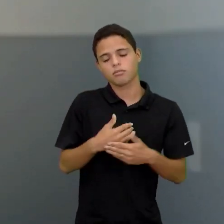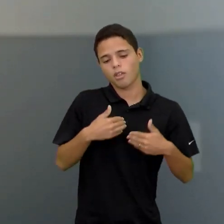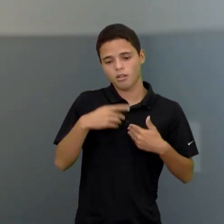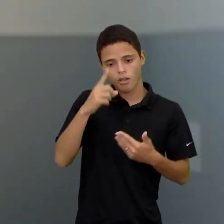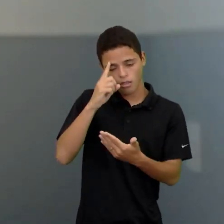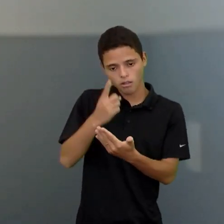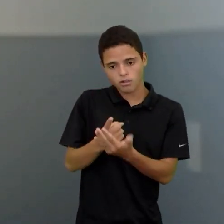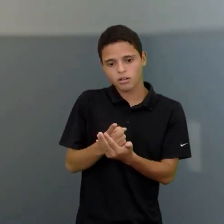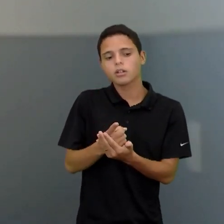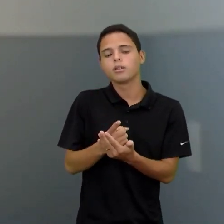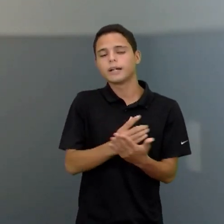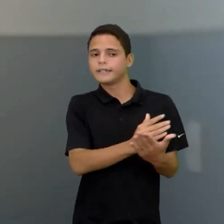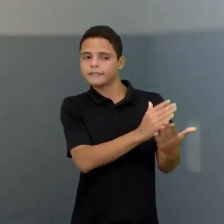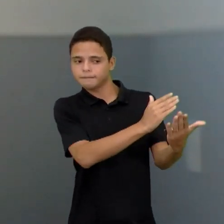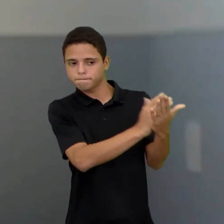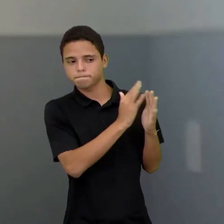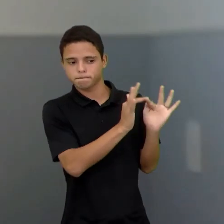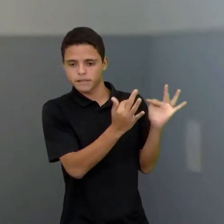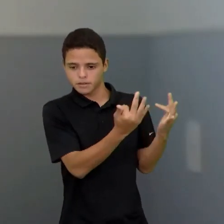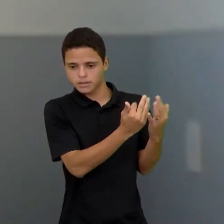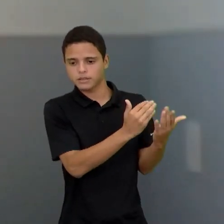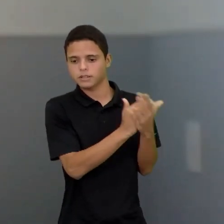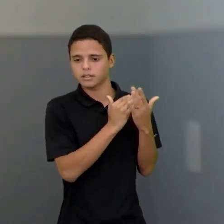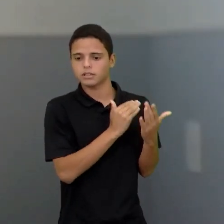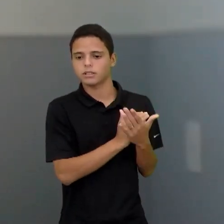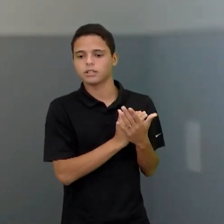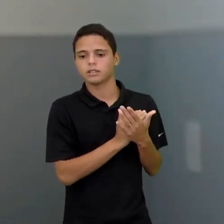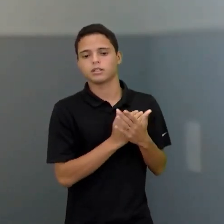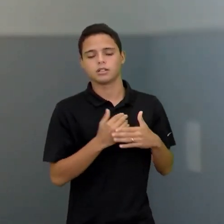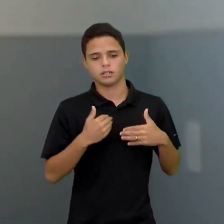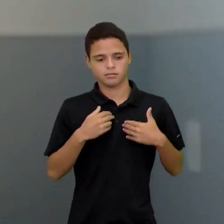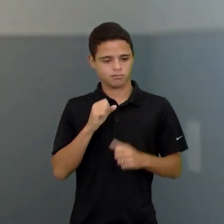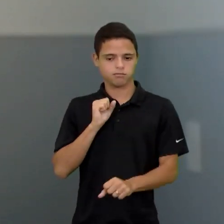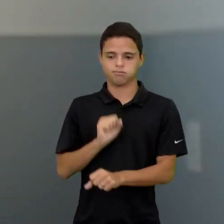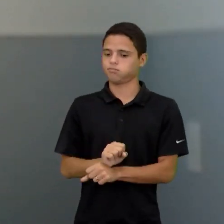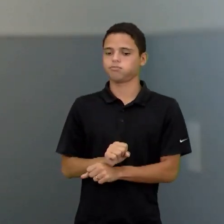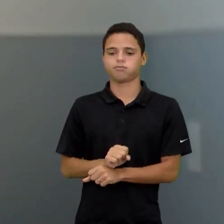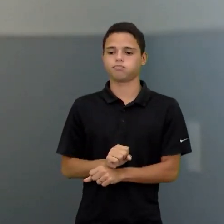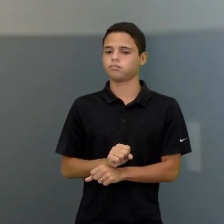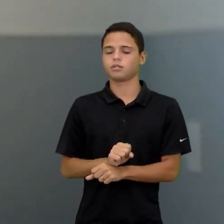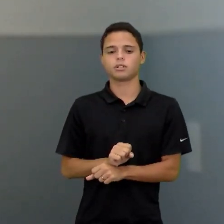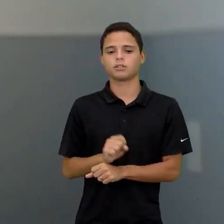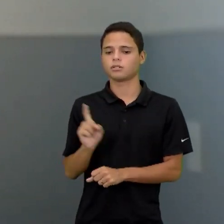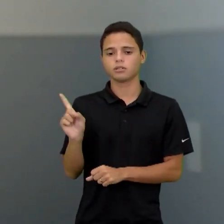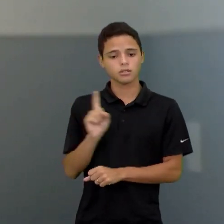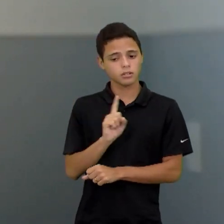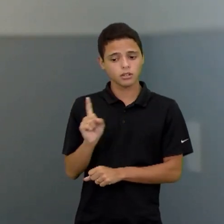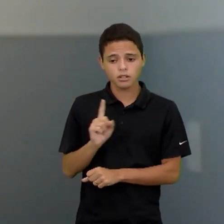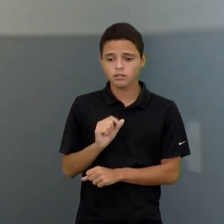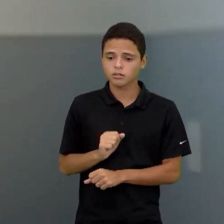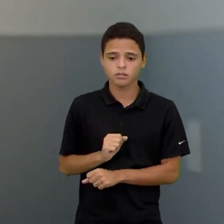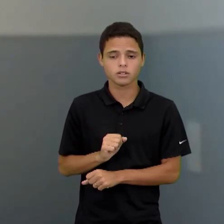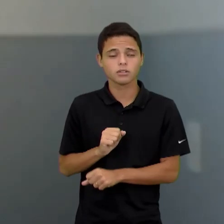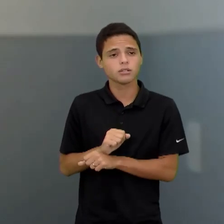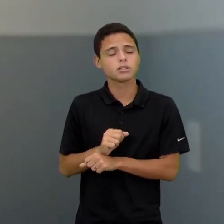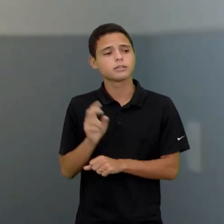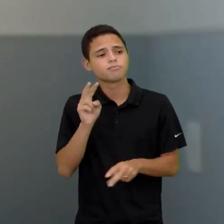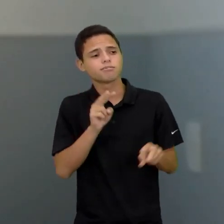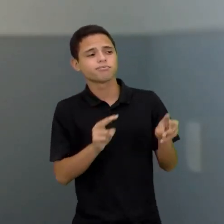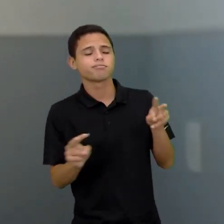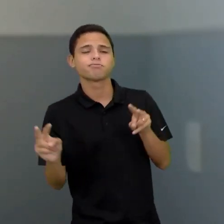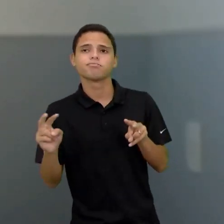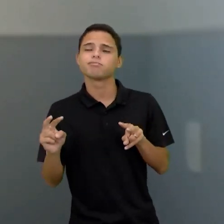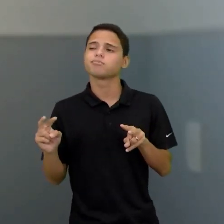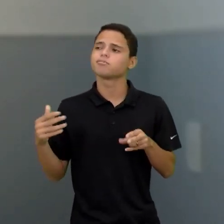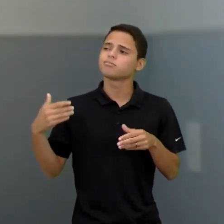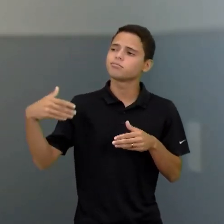momento, e claro, com a ajuda dos meus familiares, é que eu não ia ficar esperando as coisas acontecerem, meu